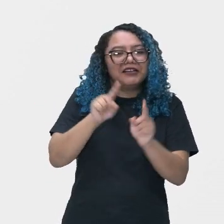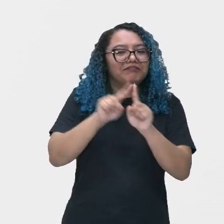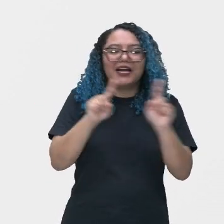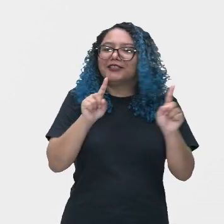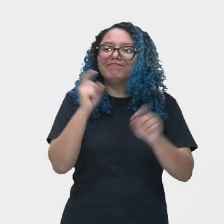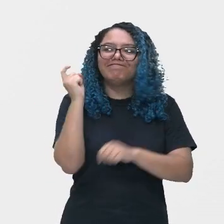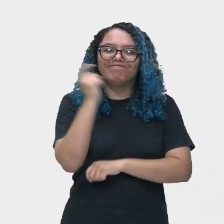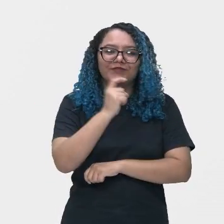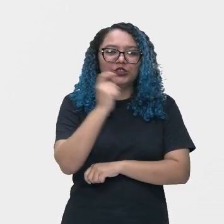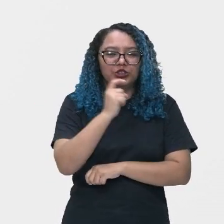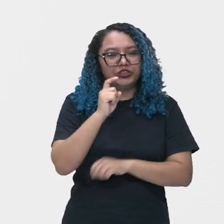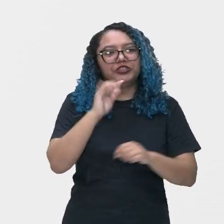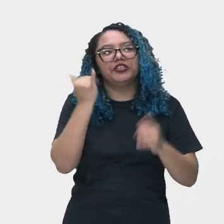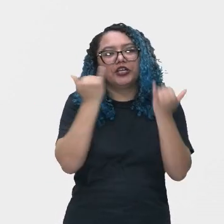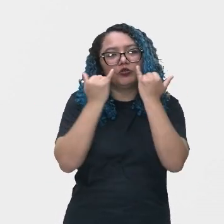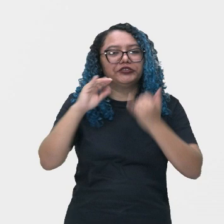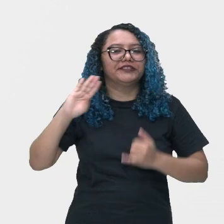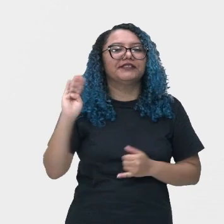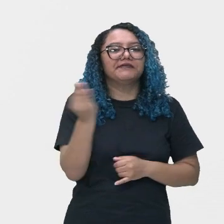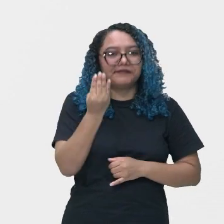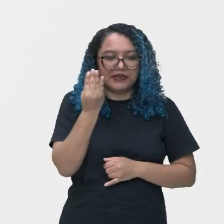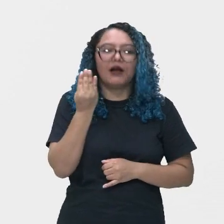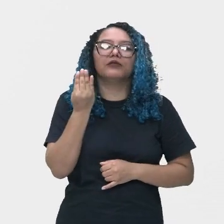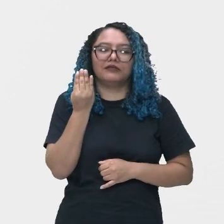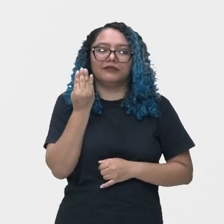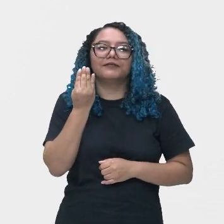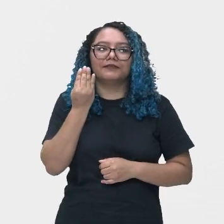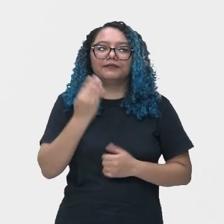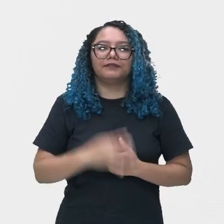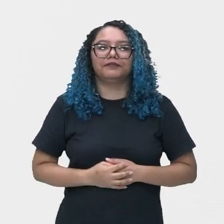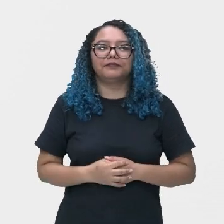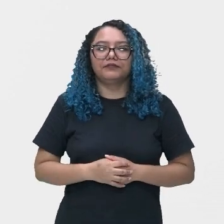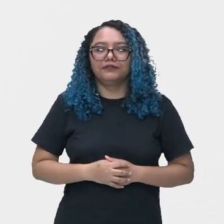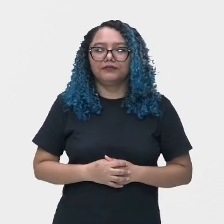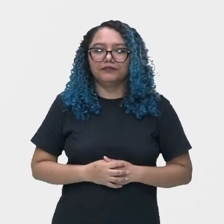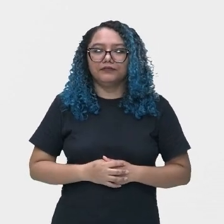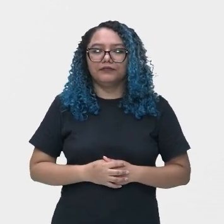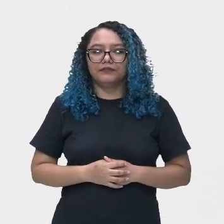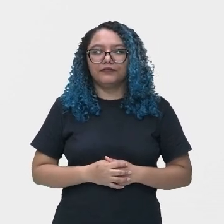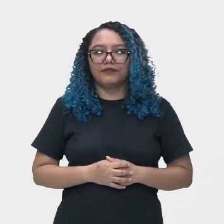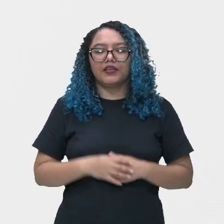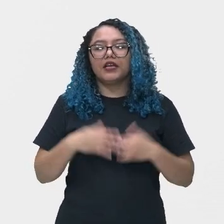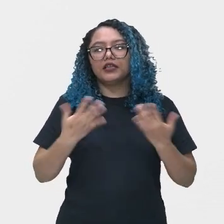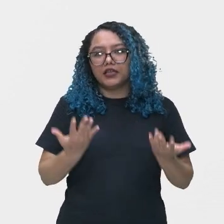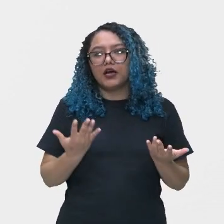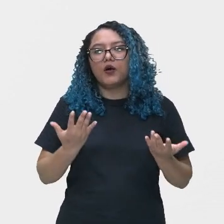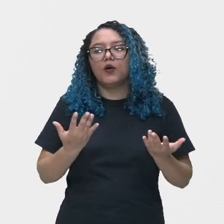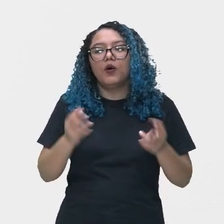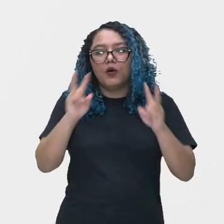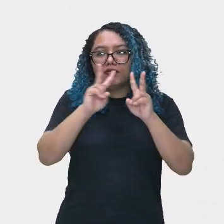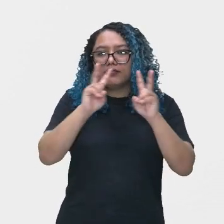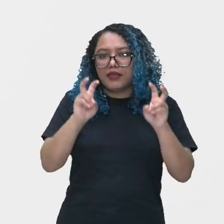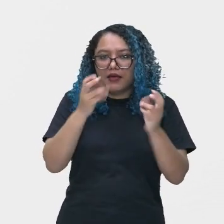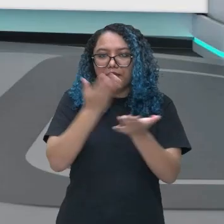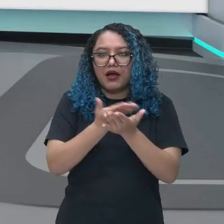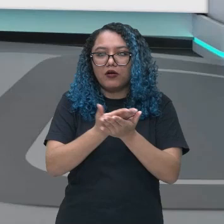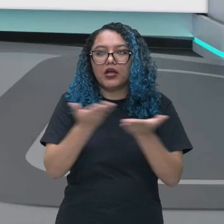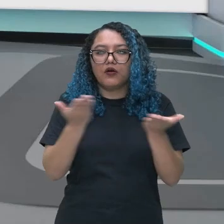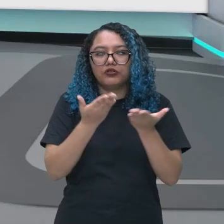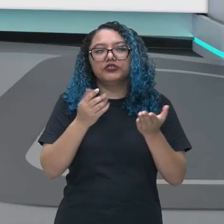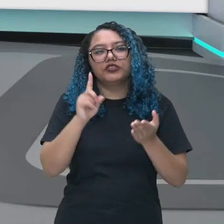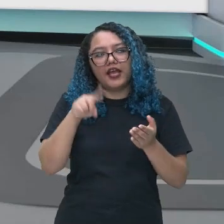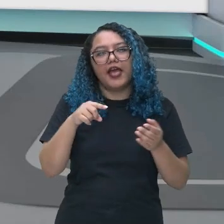são fake news. Ok? E aí o assunto da aula é sobre esse assunto bem